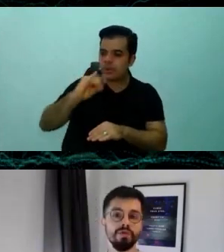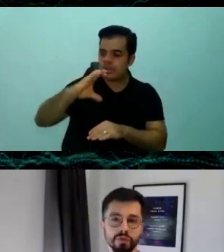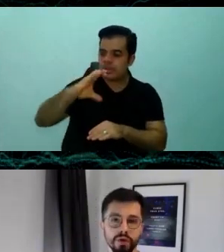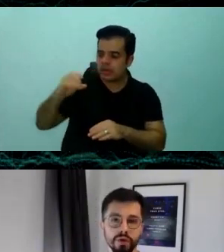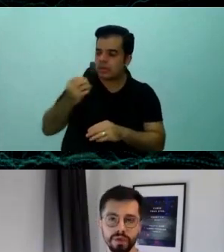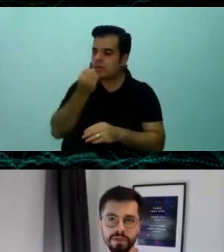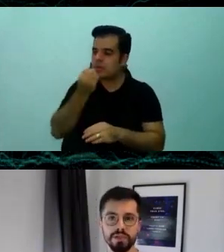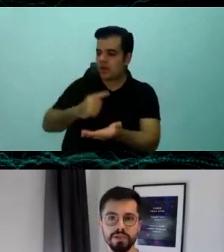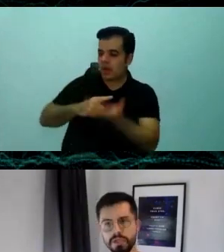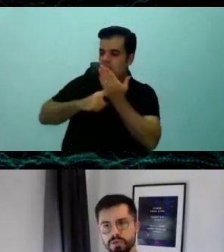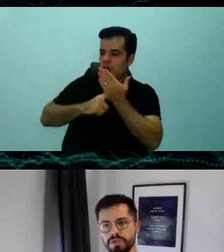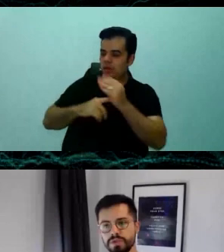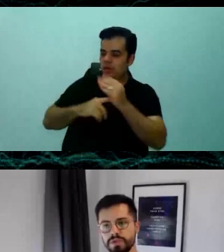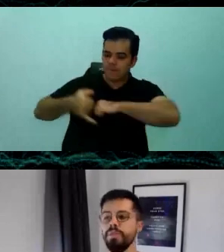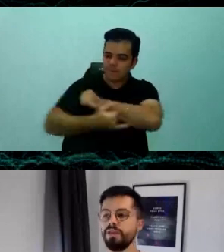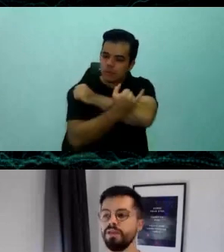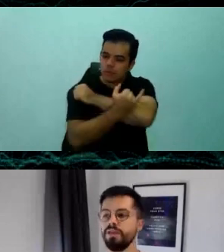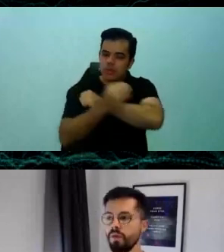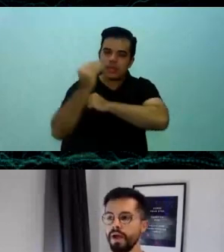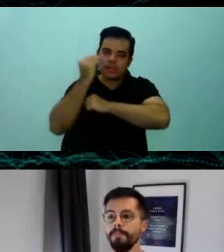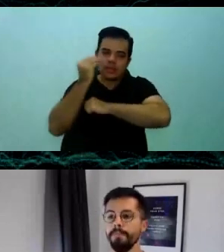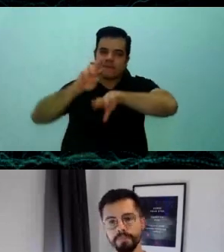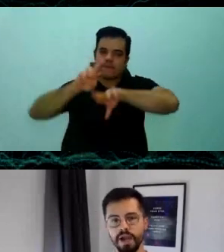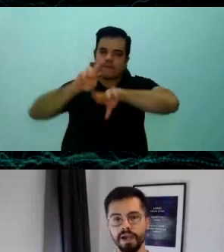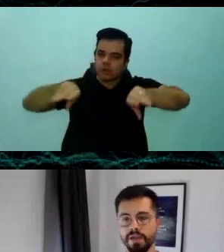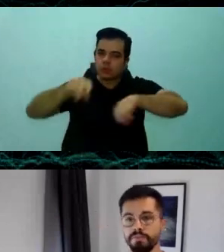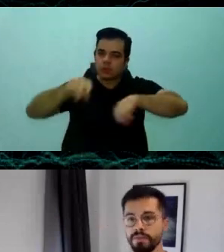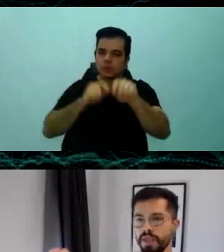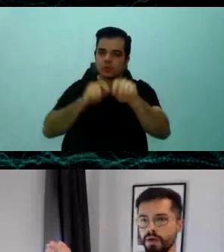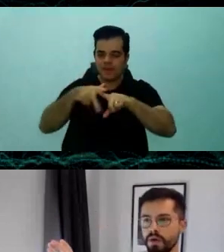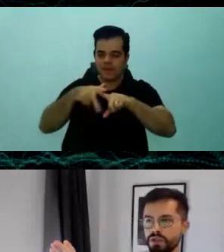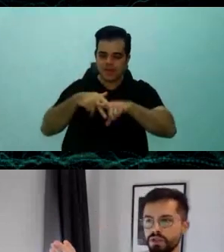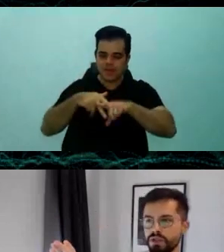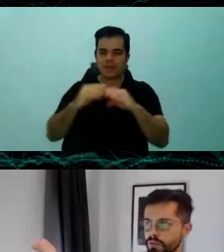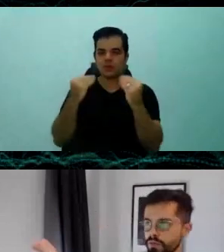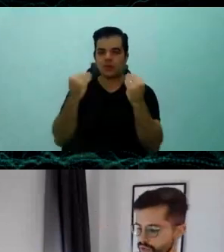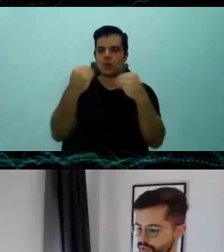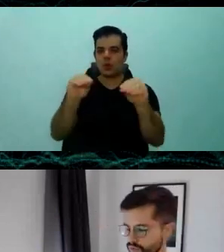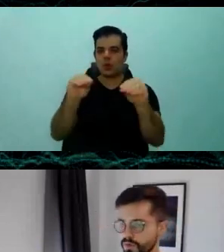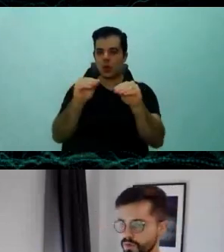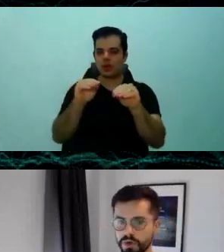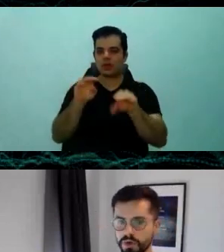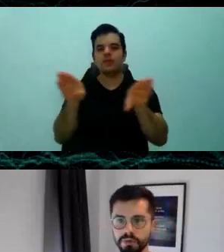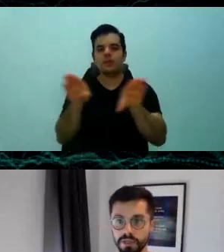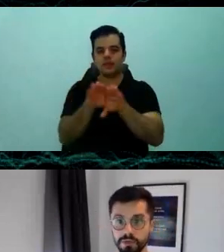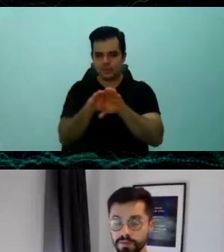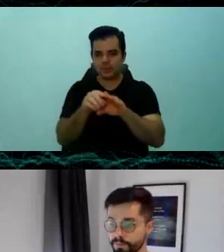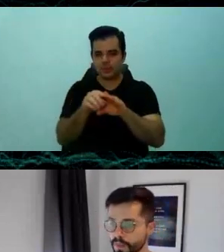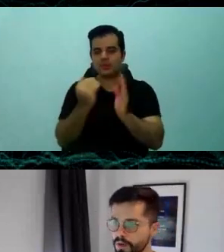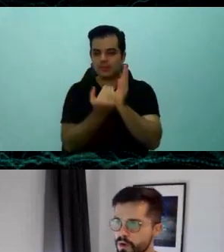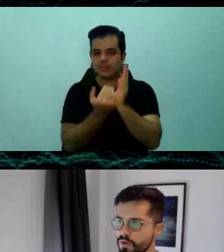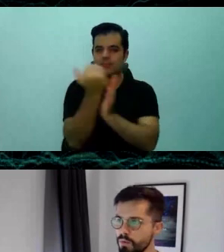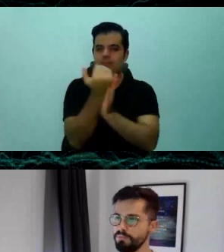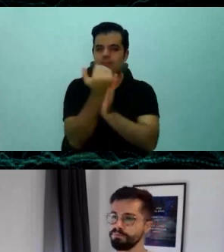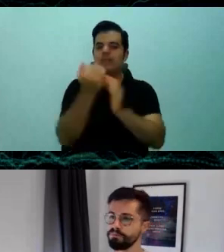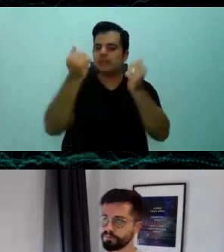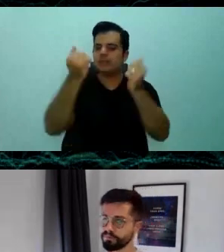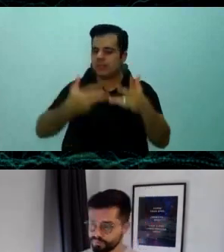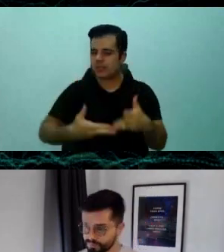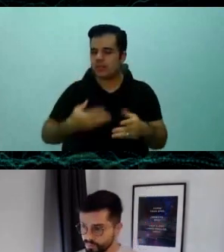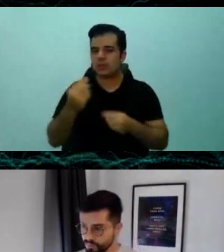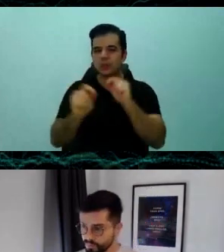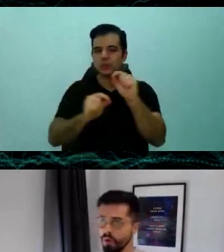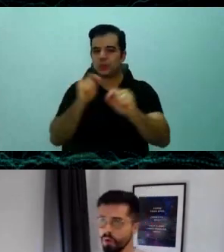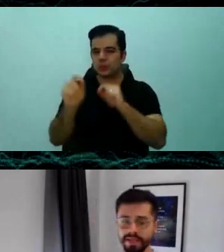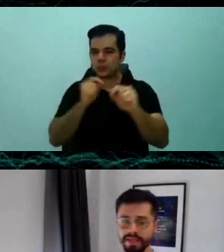da escritura como teste e de usar ferramenta a gente vai colocar aqui e eu acho que eu a gente vai conversar um pouco sobre isso né vamos